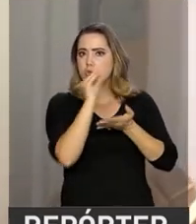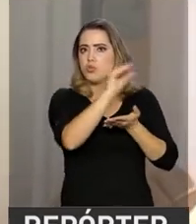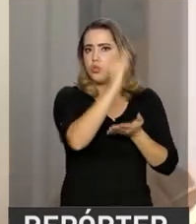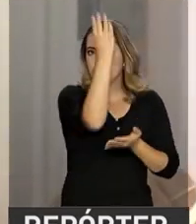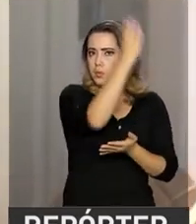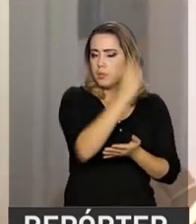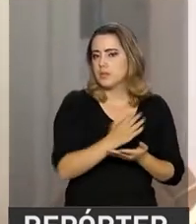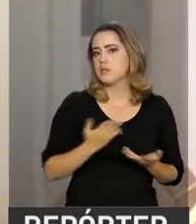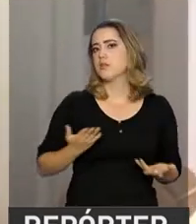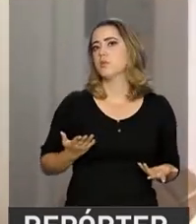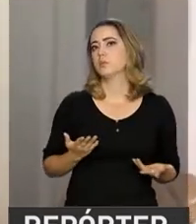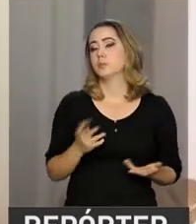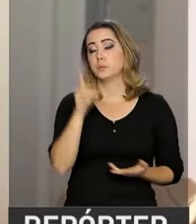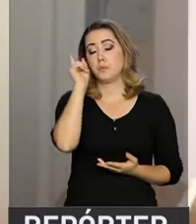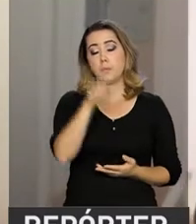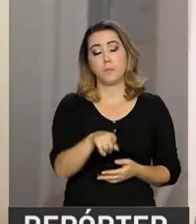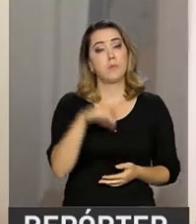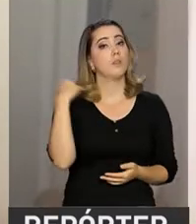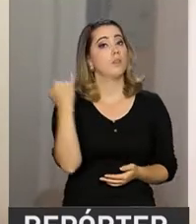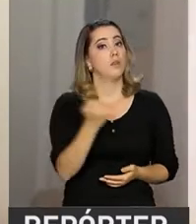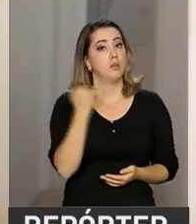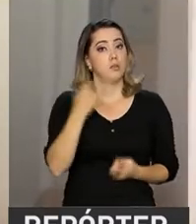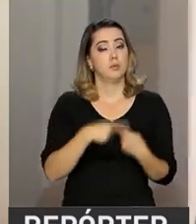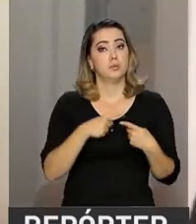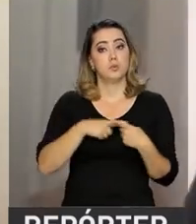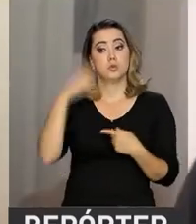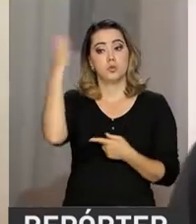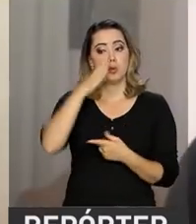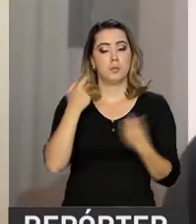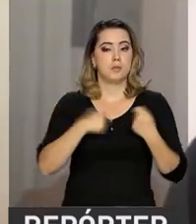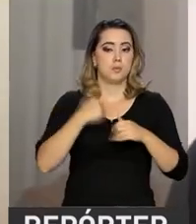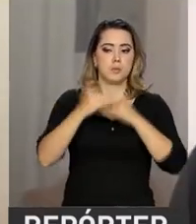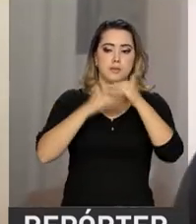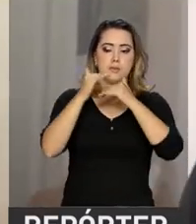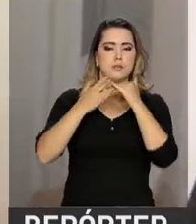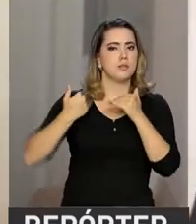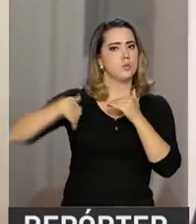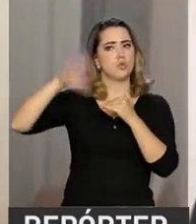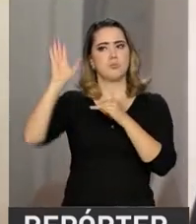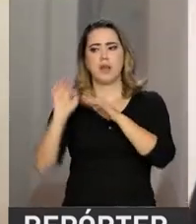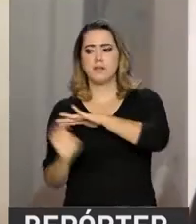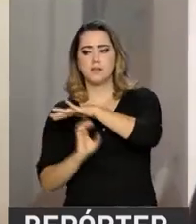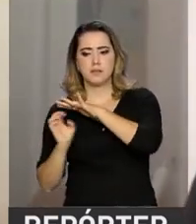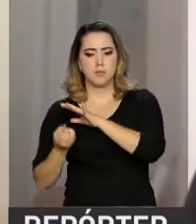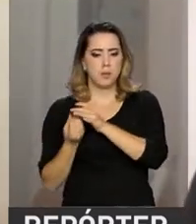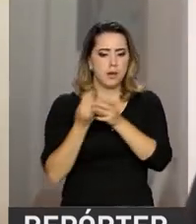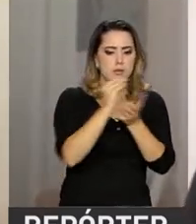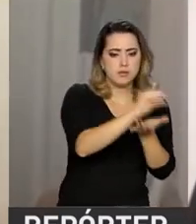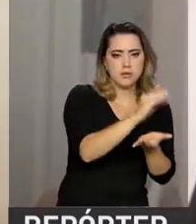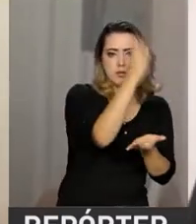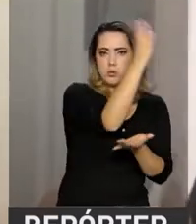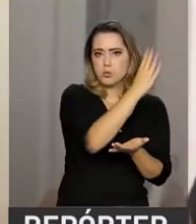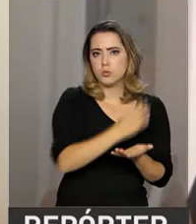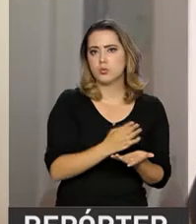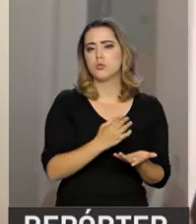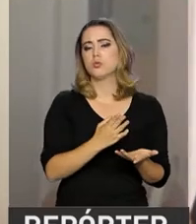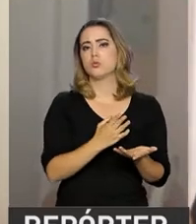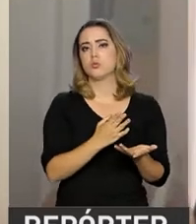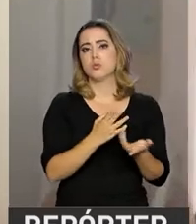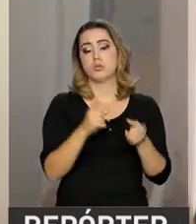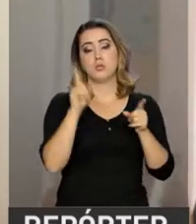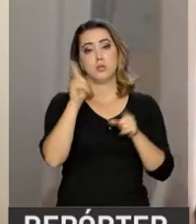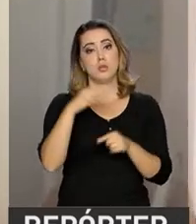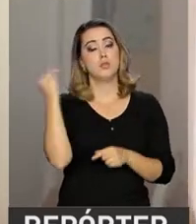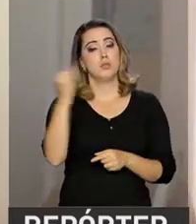fundamental, porque o país, para continuar a crescer, cada vez mais, precisa de mais investimento. E isso é muito importante, por exemplo,